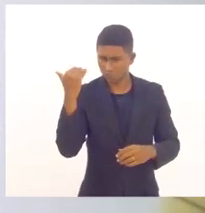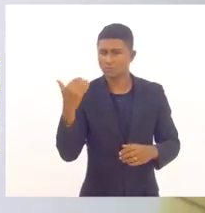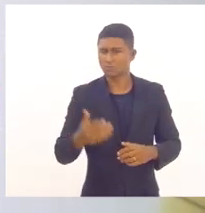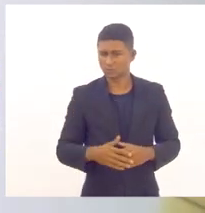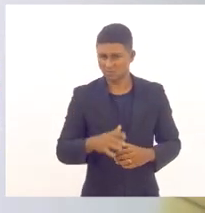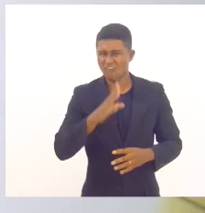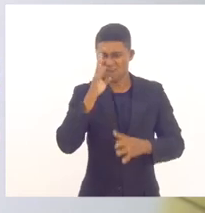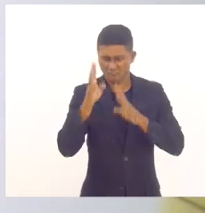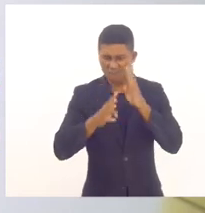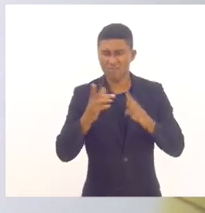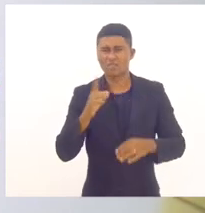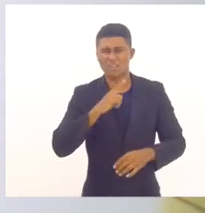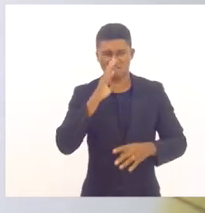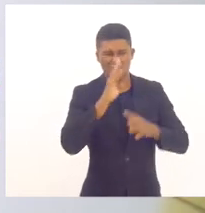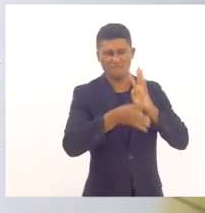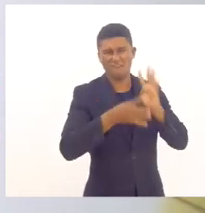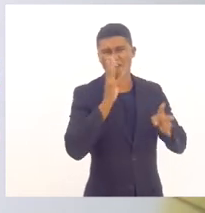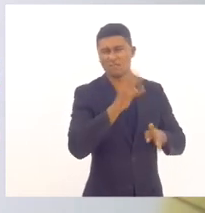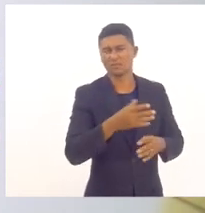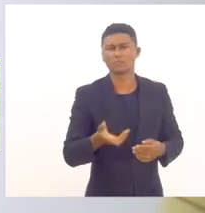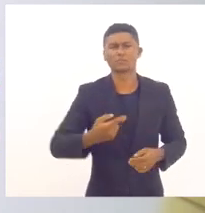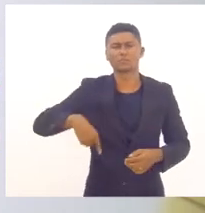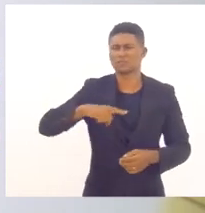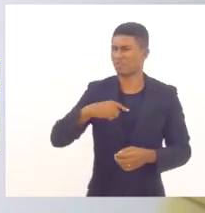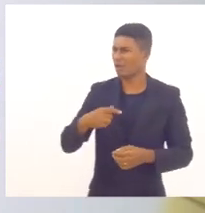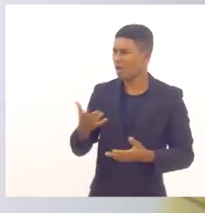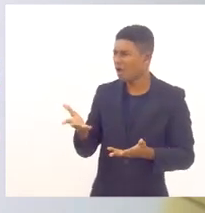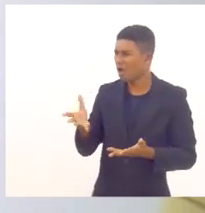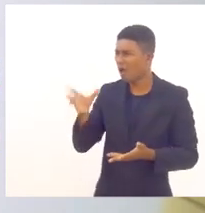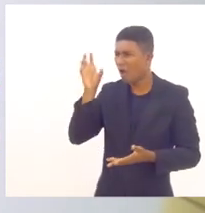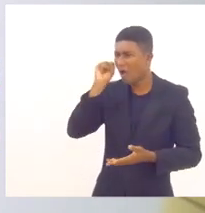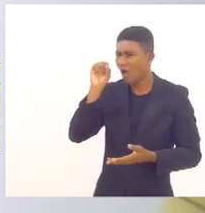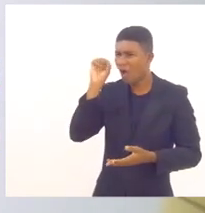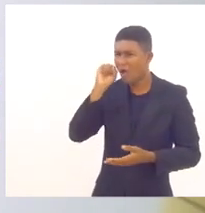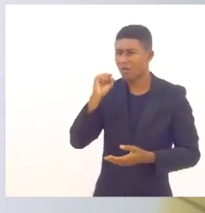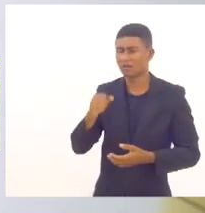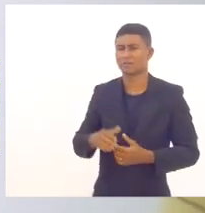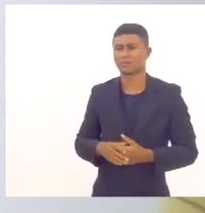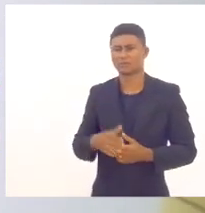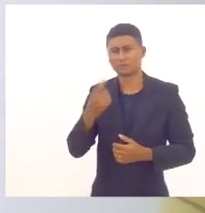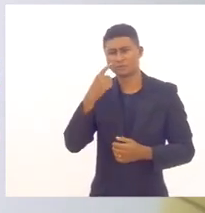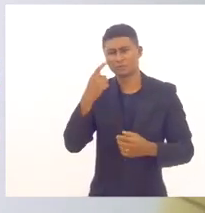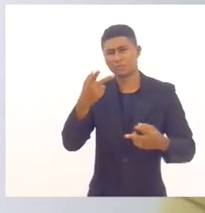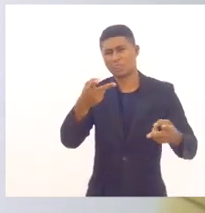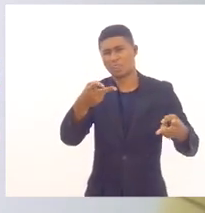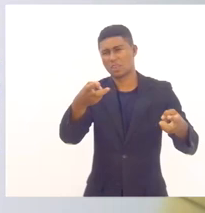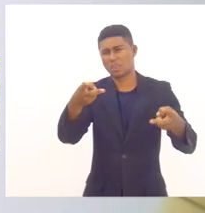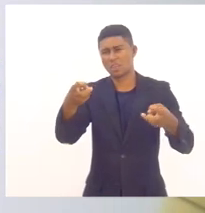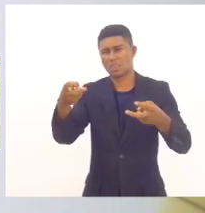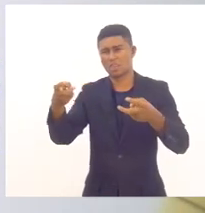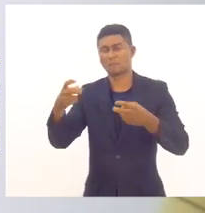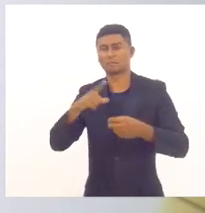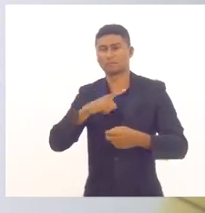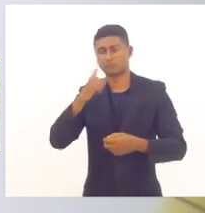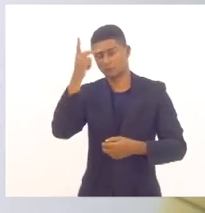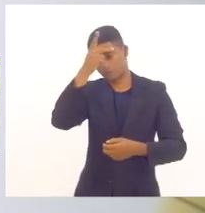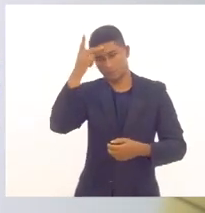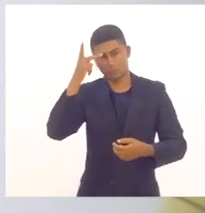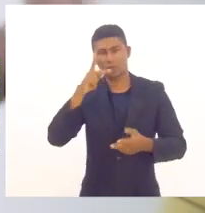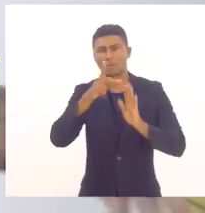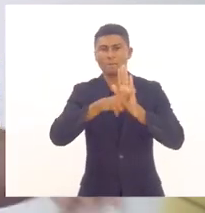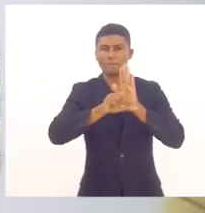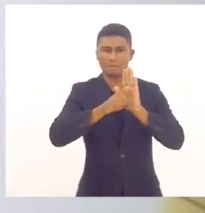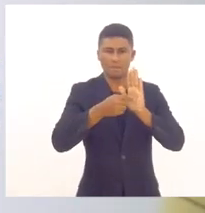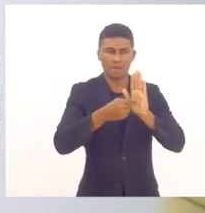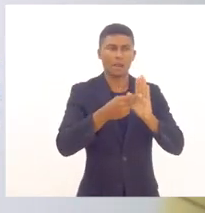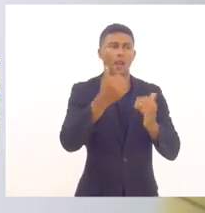gente escuta isso, é tão agressivo aos ouvidos... que vocês podem perceber, aqui tem as pessoas que estão a favor da PL, tem as